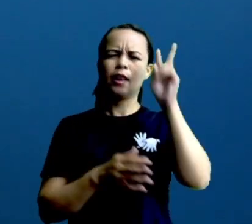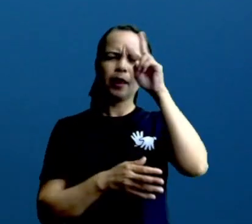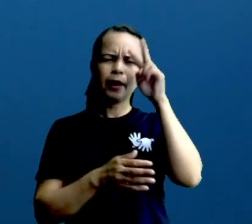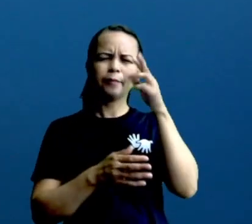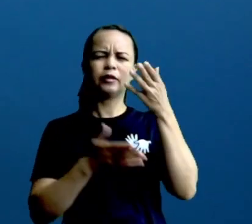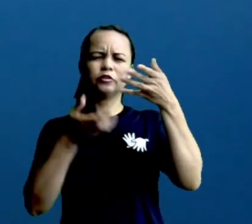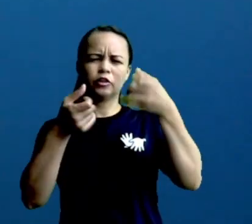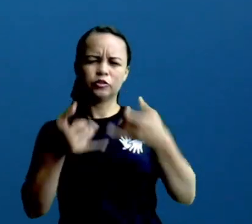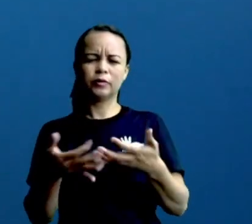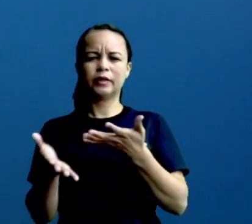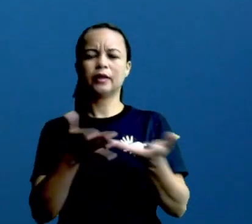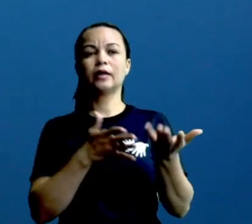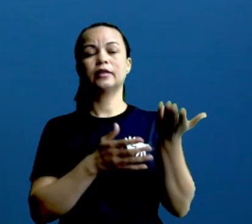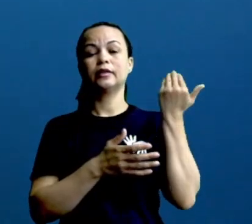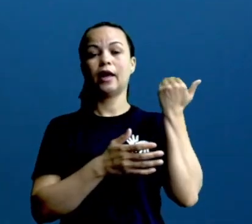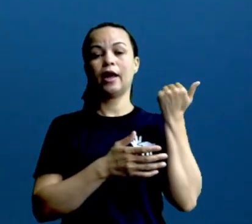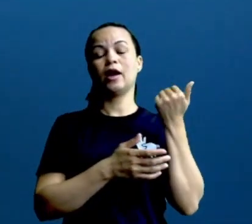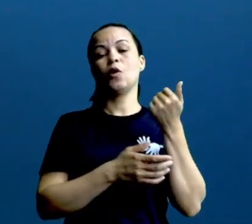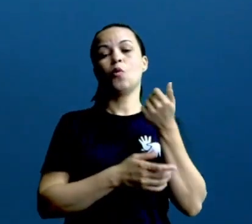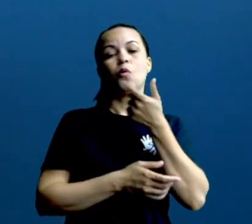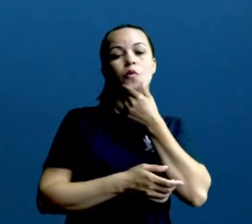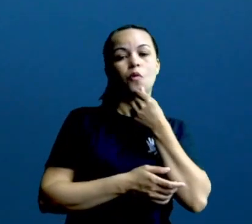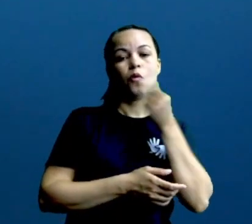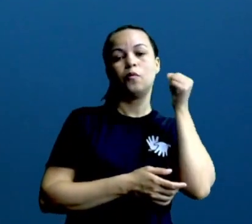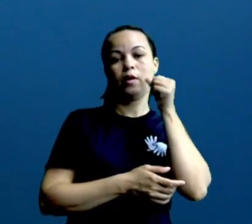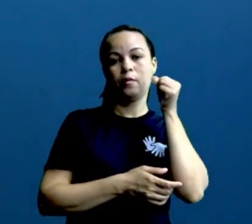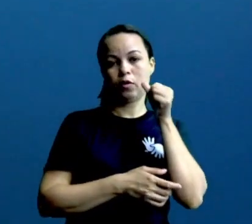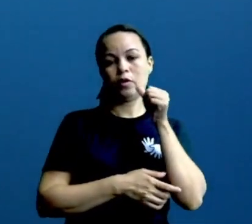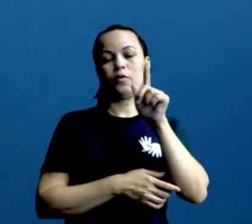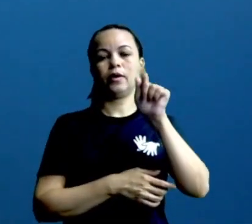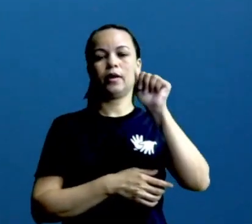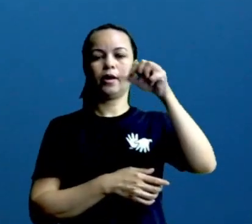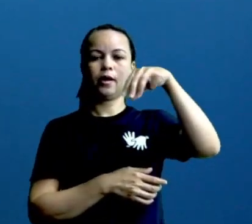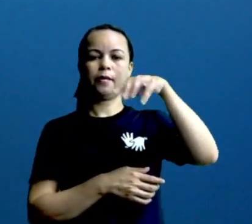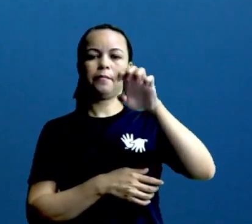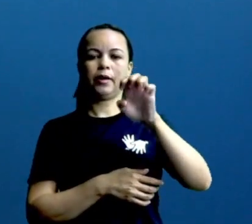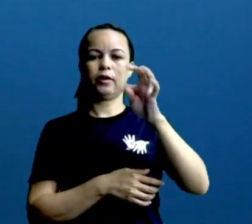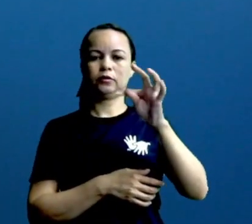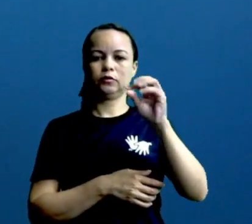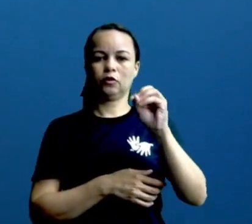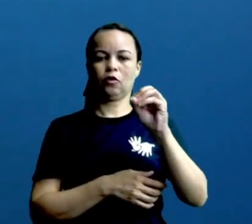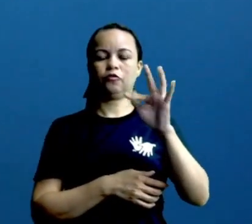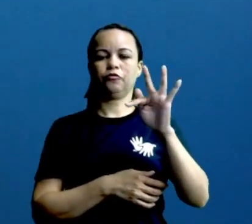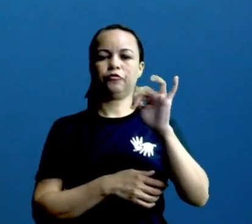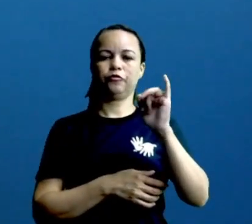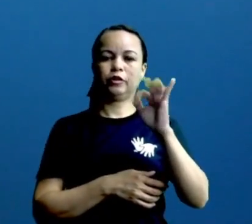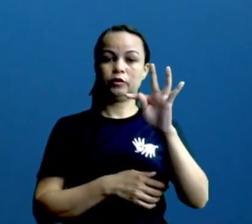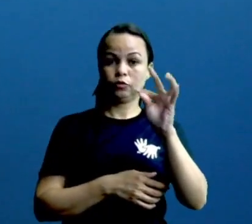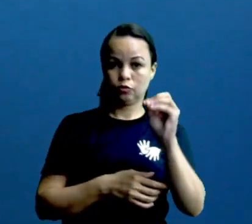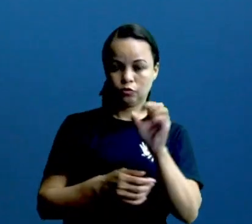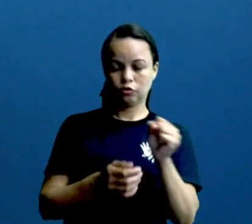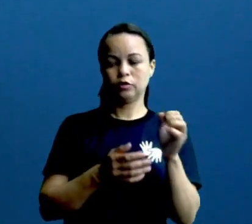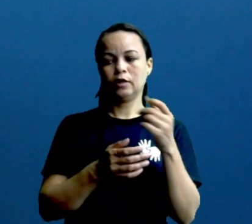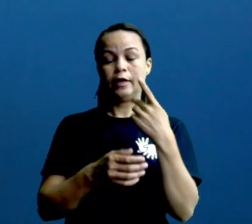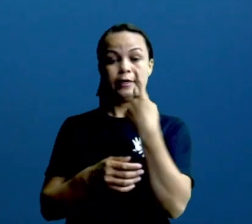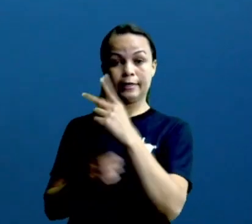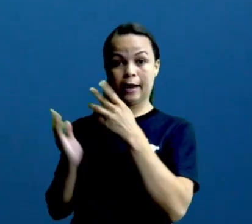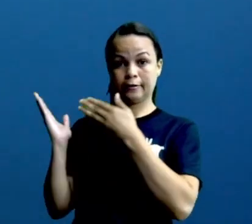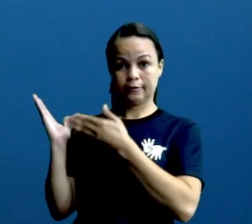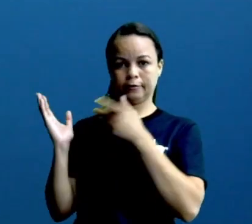tem o gametófito masculino e o gametófito feminino. Aqui não. Aqui nessa estrutura aqui chamada de